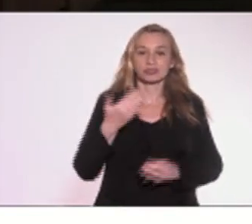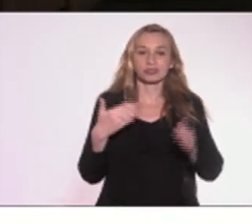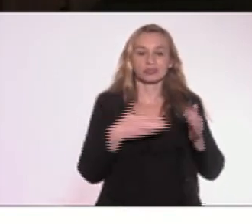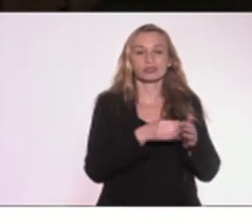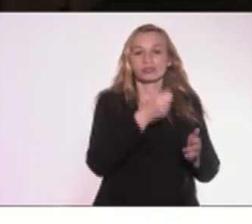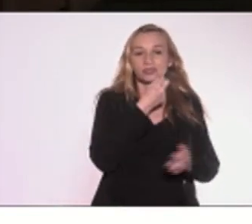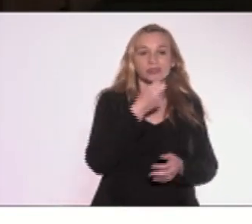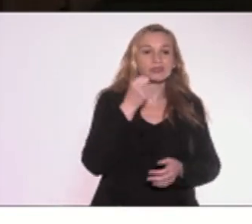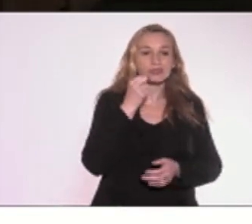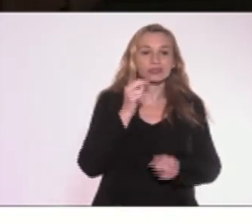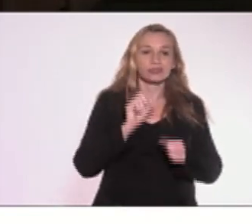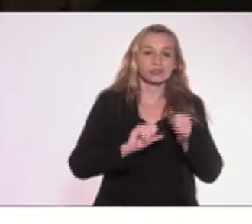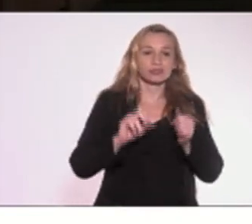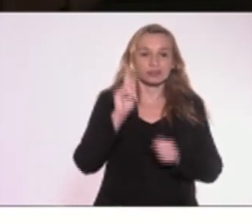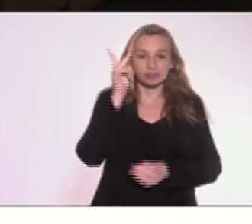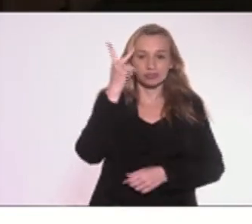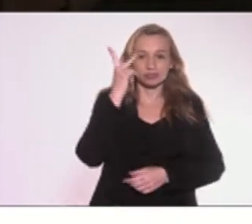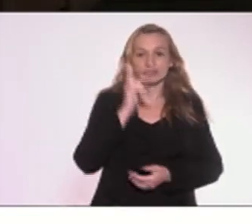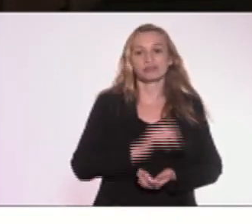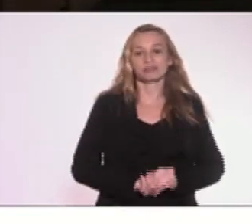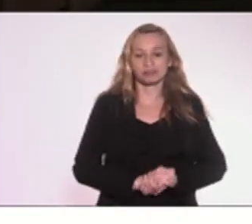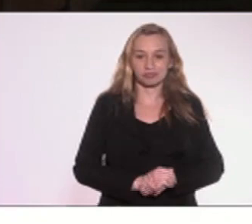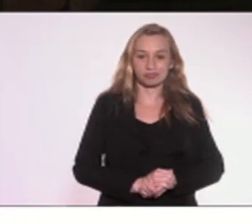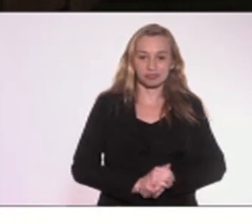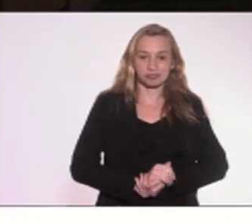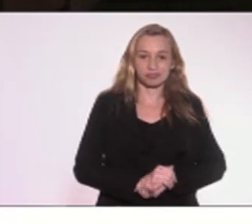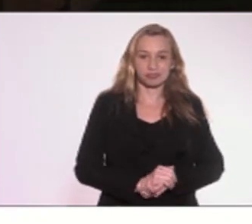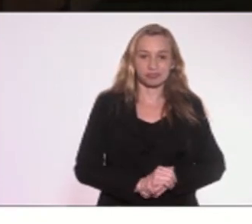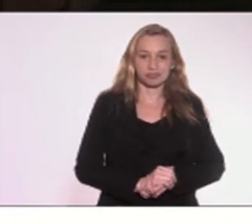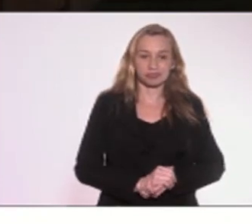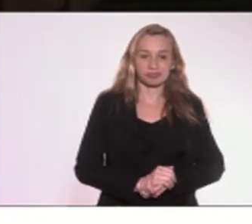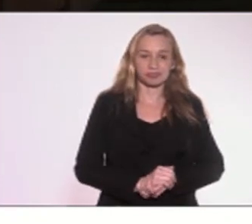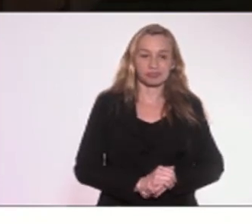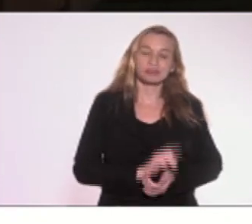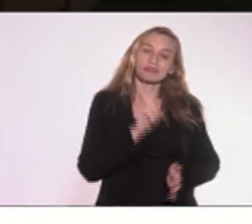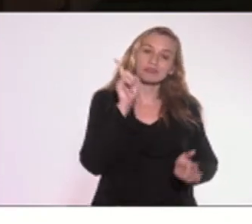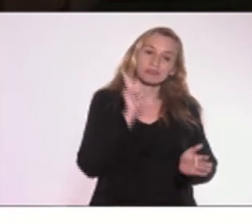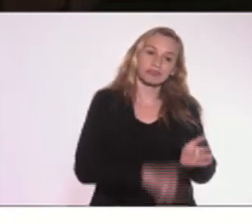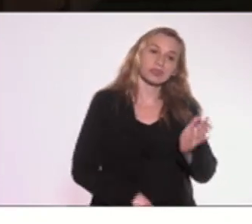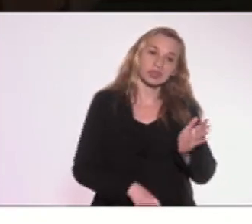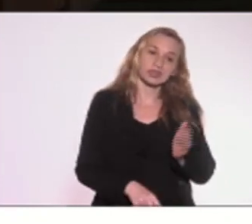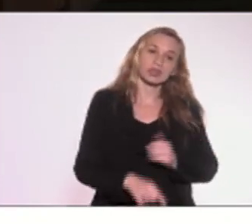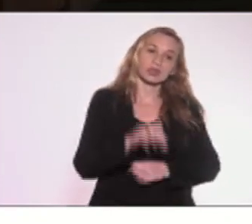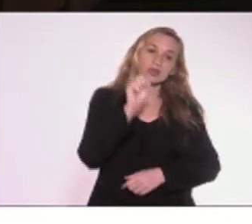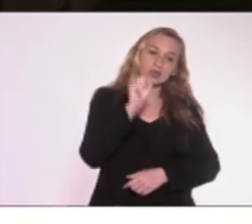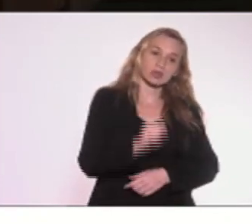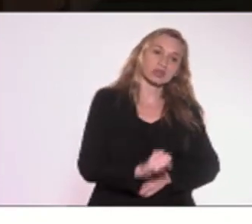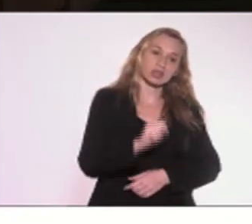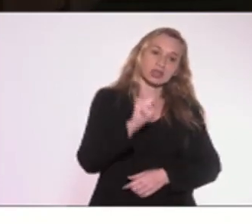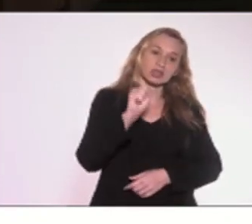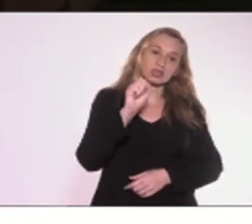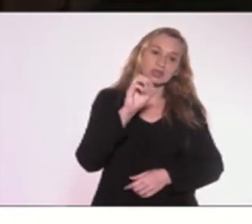fizemos história. História. São menos 800 mortes em